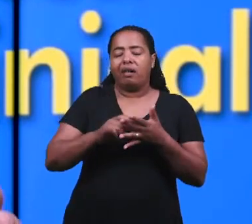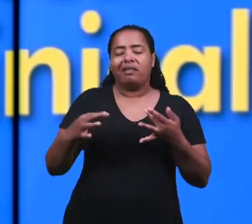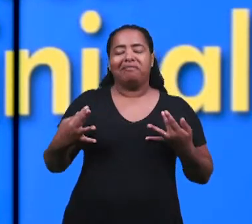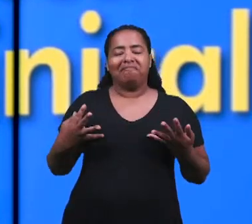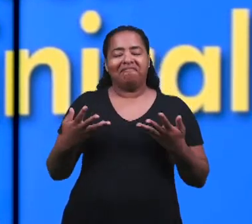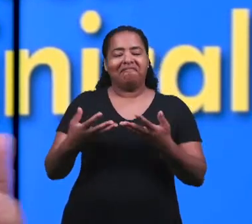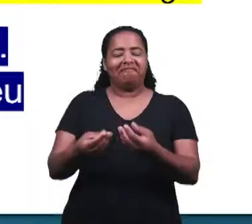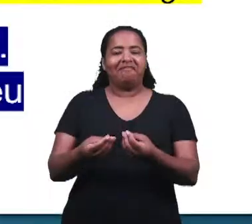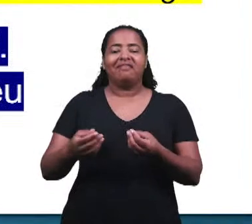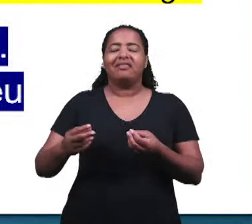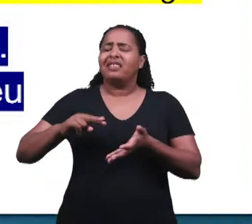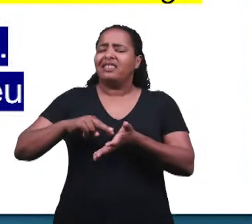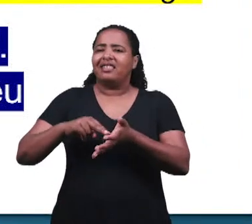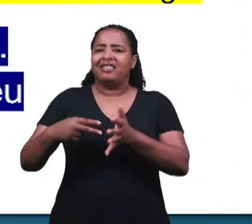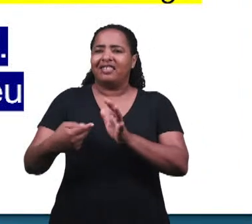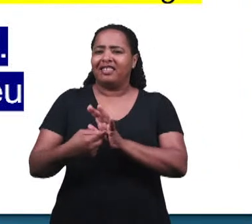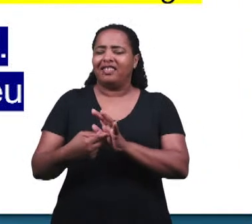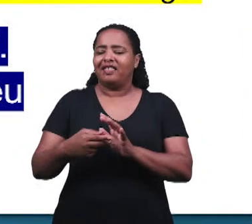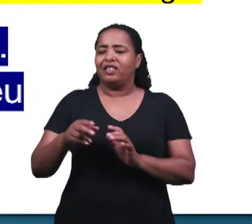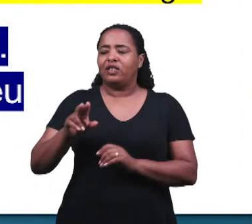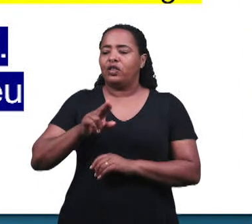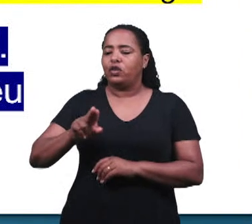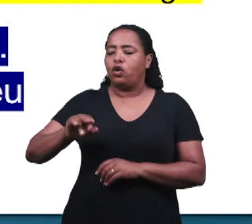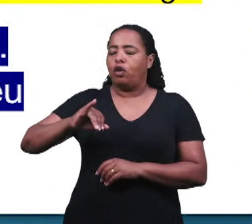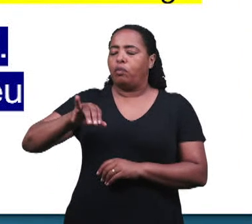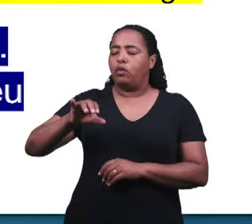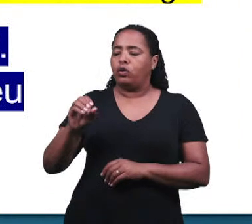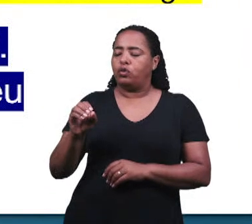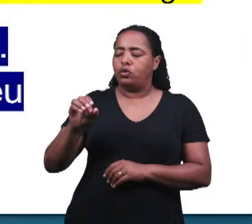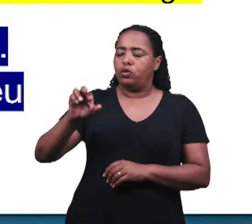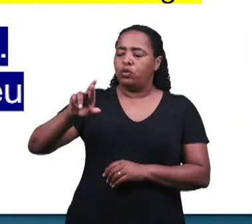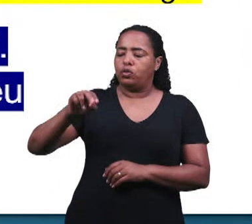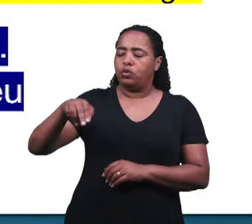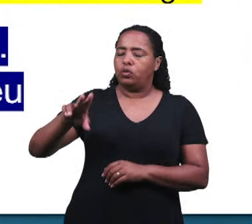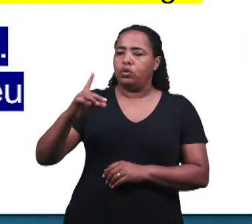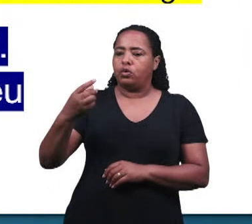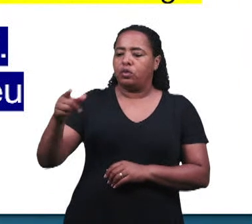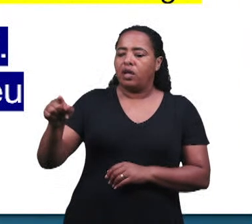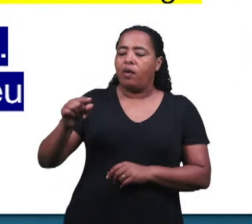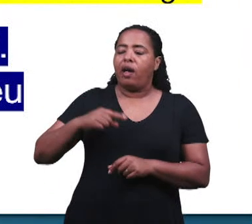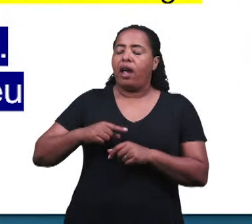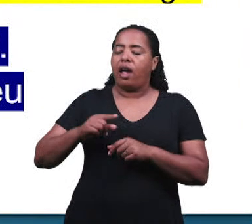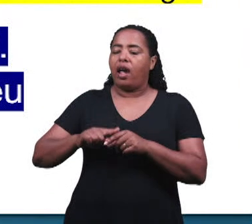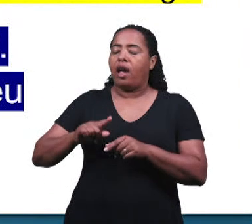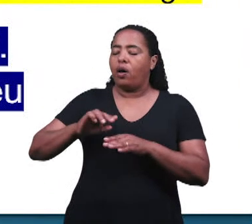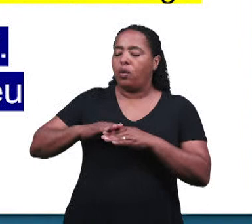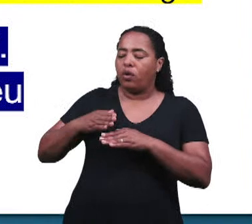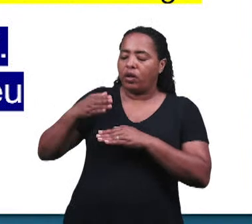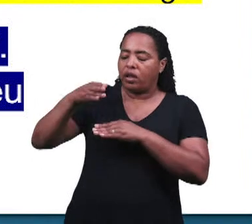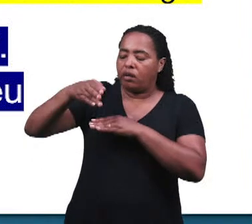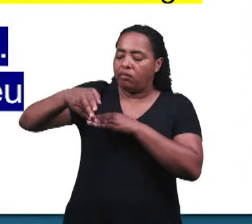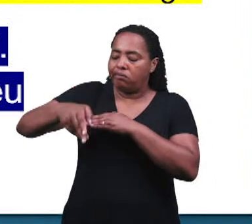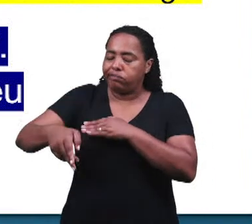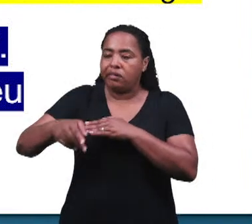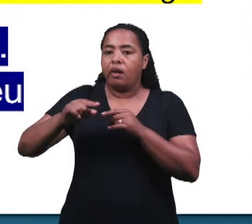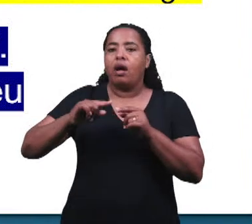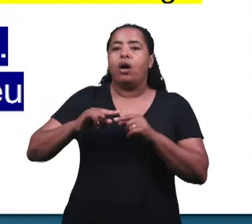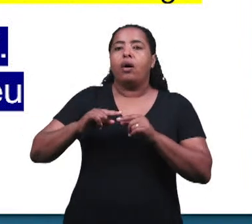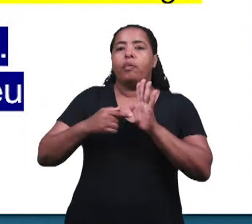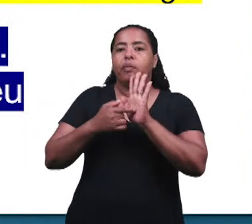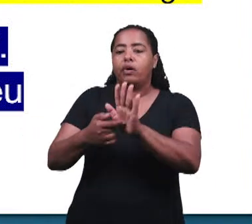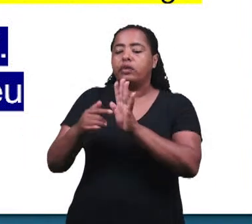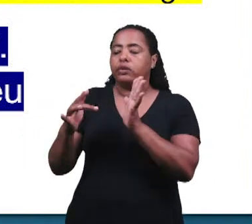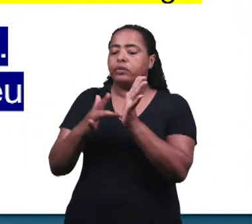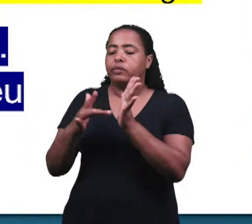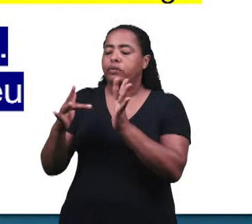escreveu assim: o significado do nome Jordão é aquele que desce, apontando